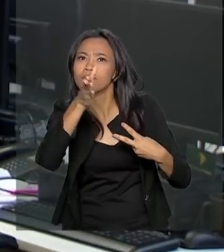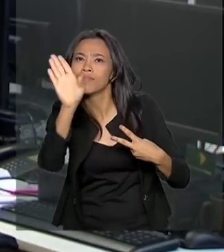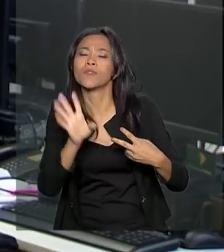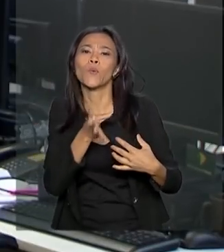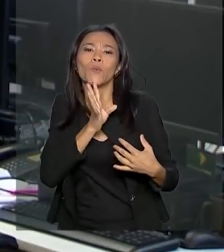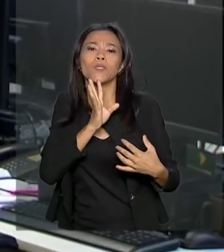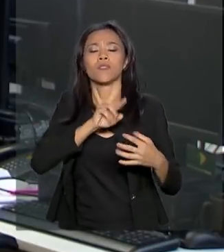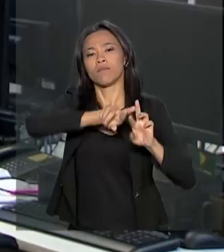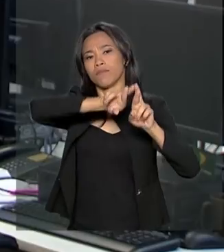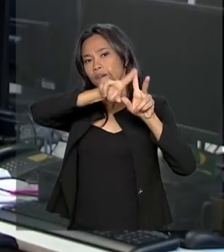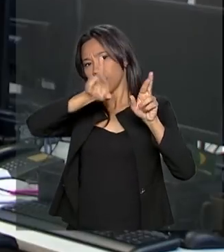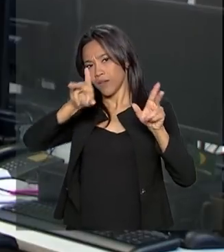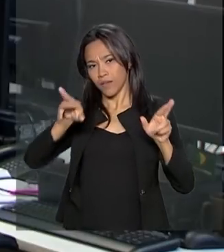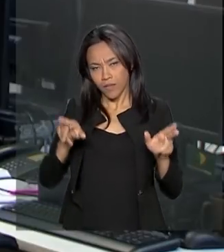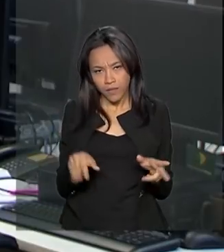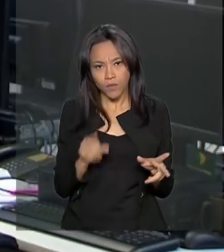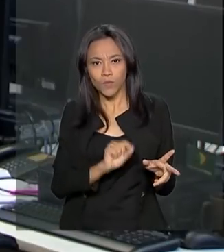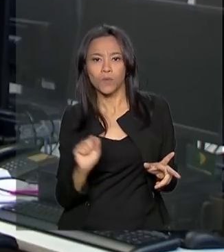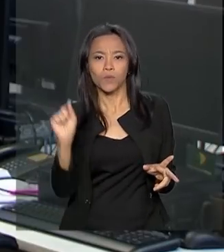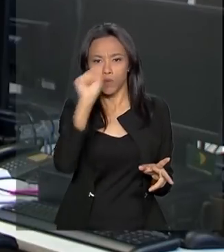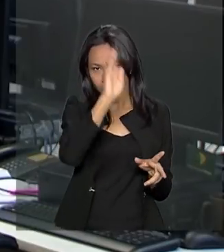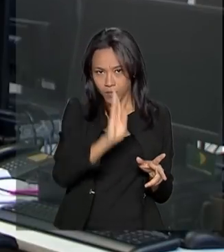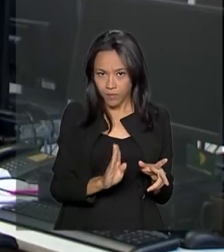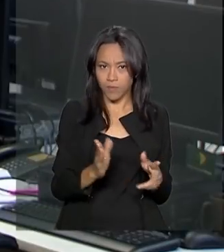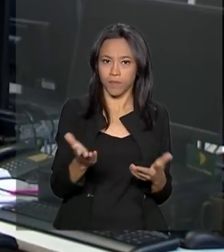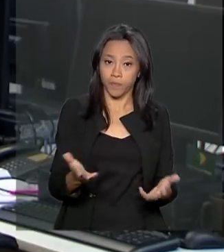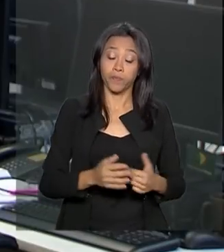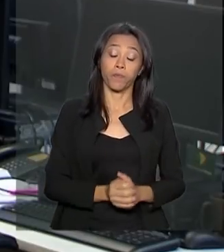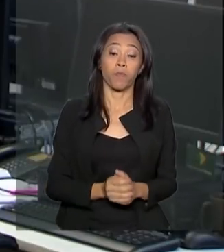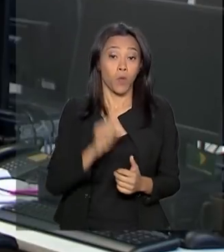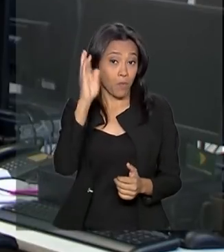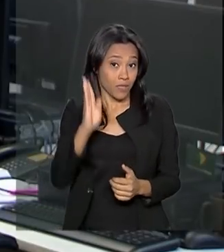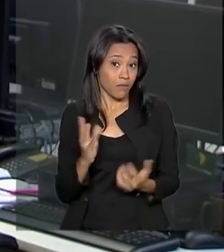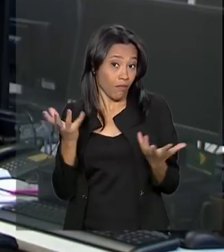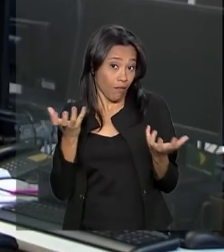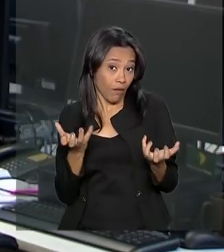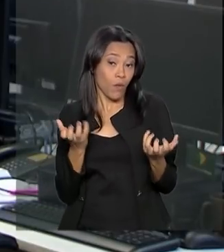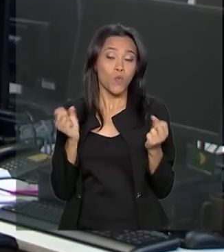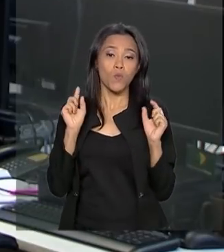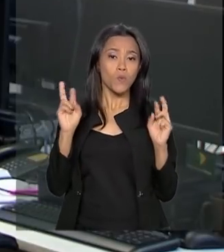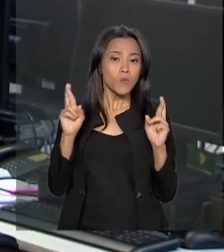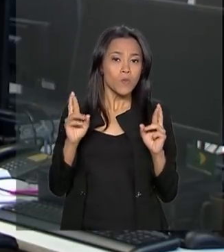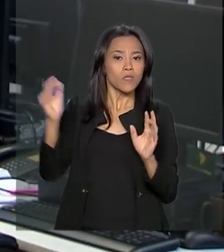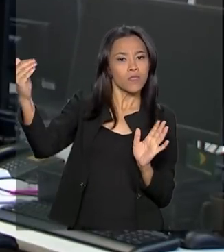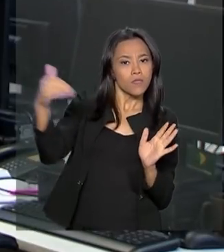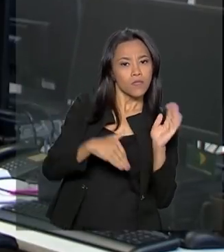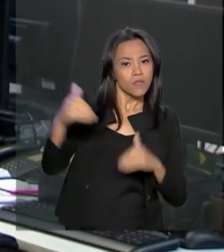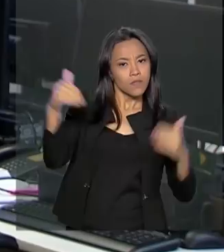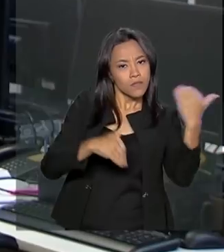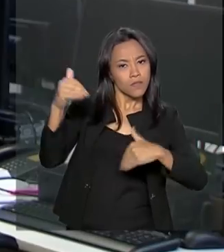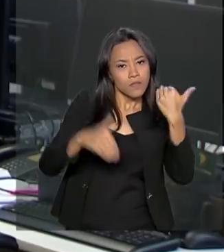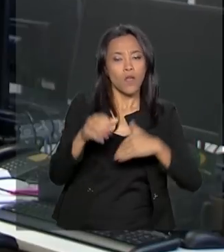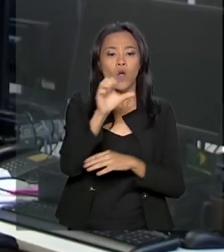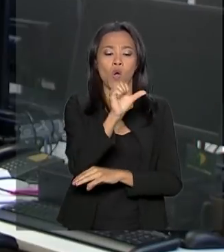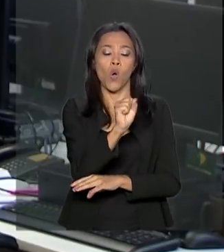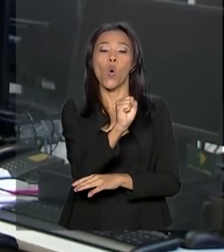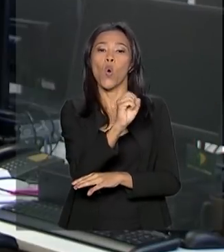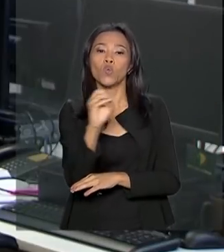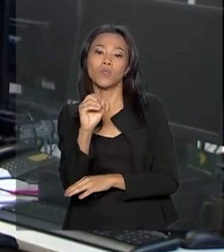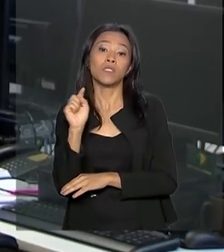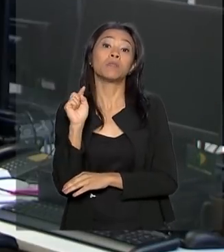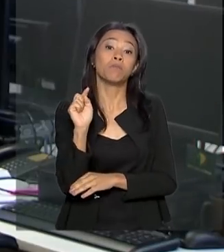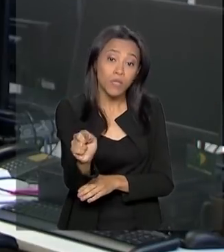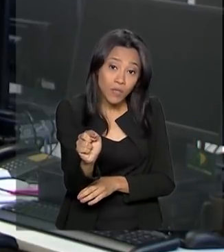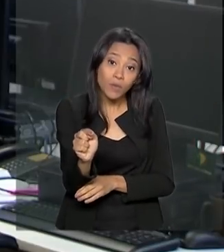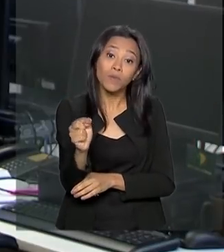aproveitar os diversos passeios que cada região tem. O Brasil espera receber cerca de 800 mil turistas internacionais